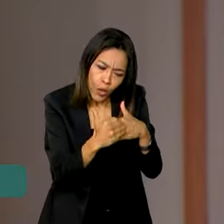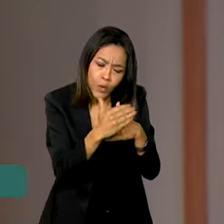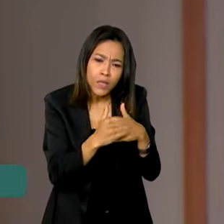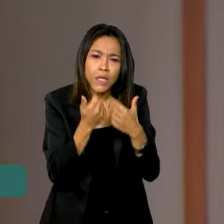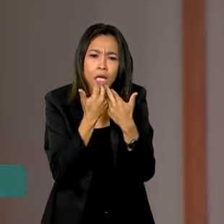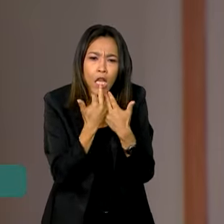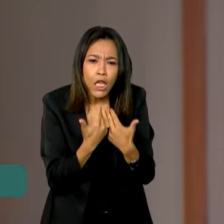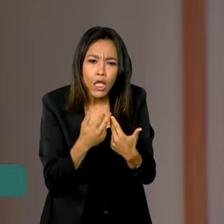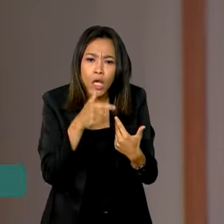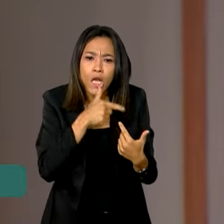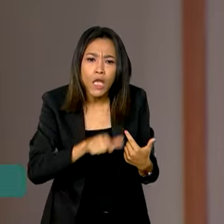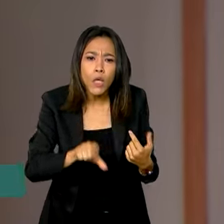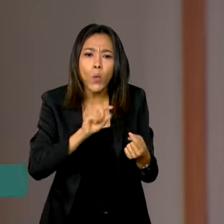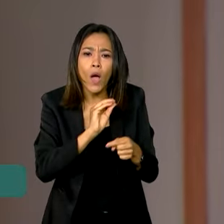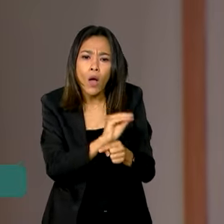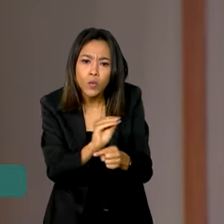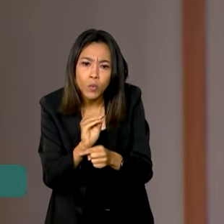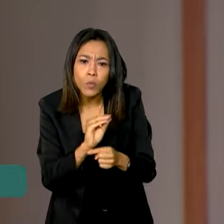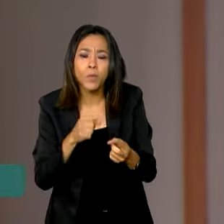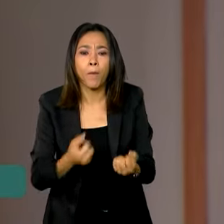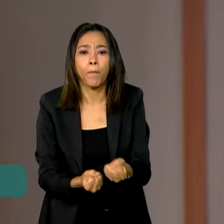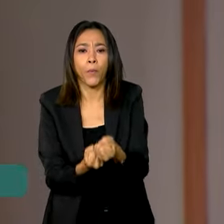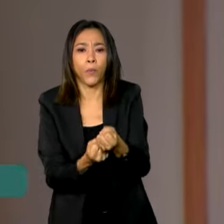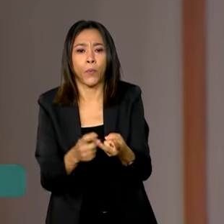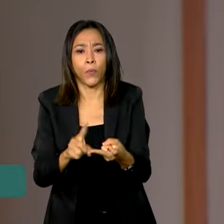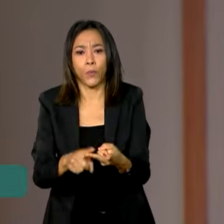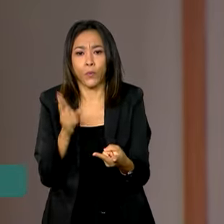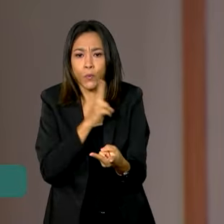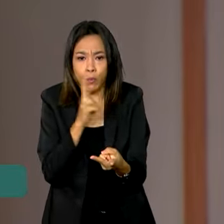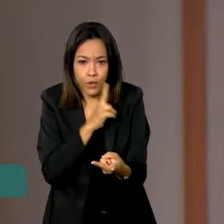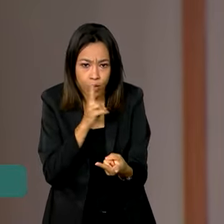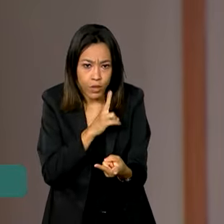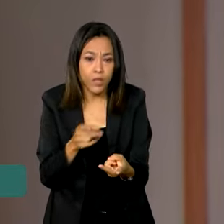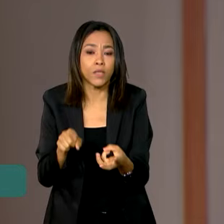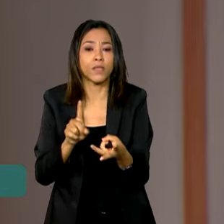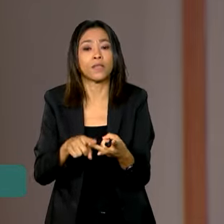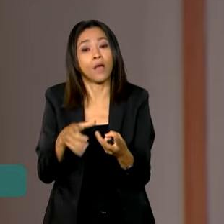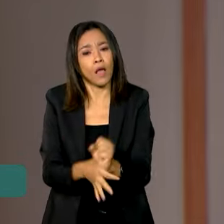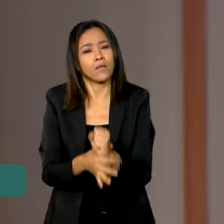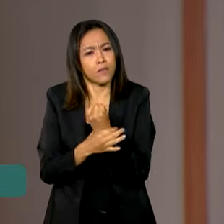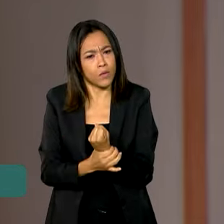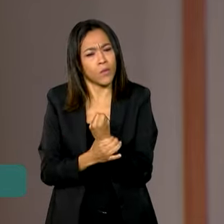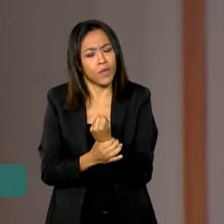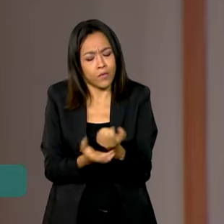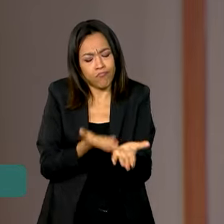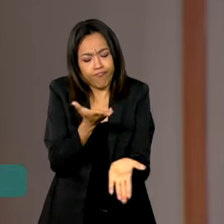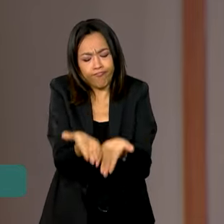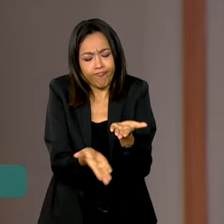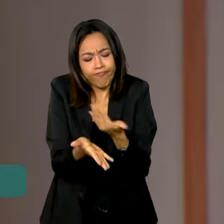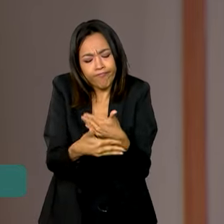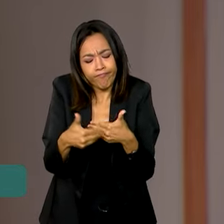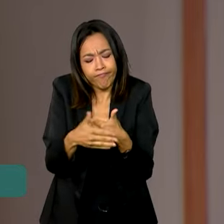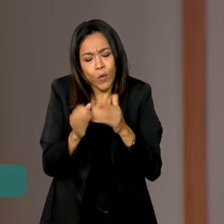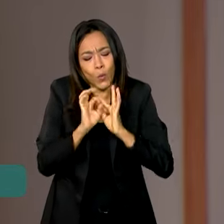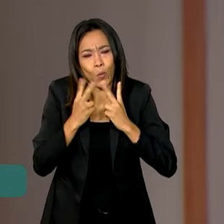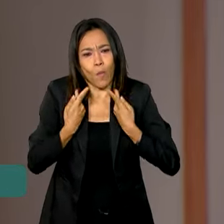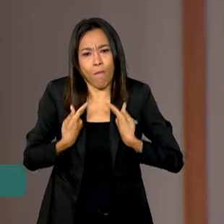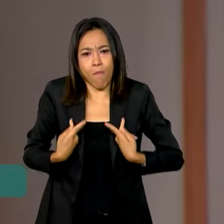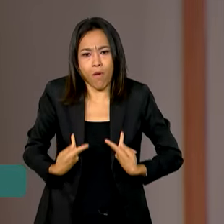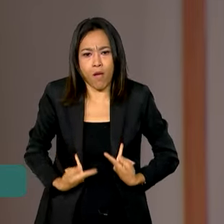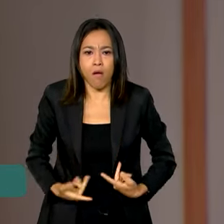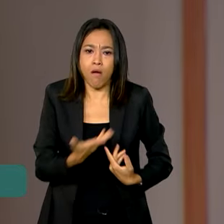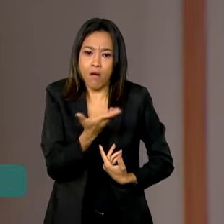diversas línguas, pronto atendimento para casos de urgência, garantindo uma recepção humanitária e eficiente